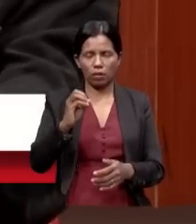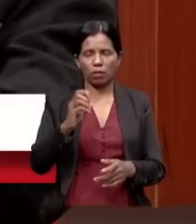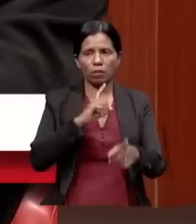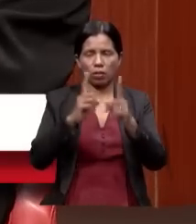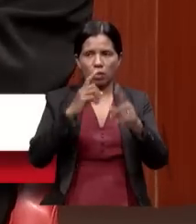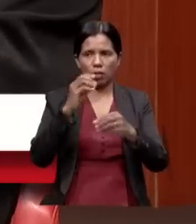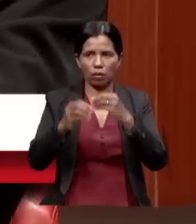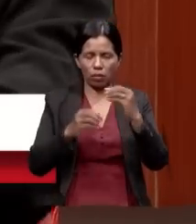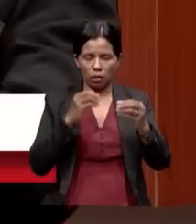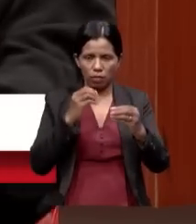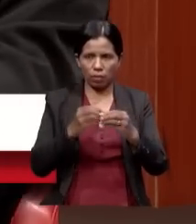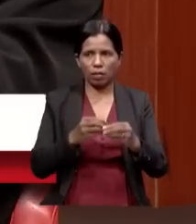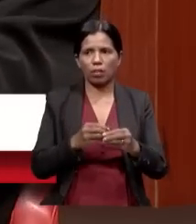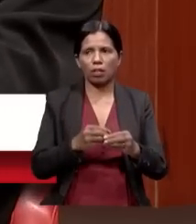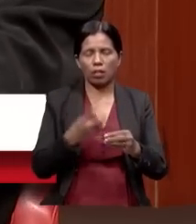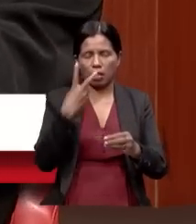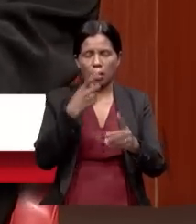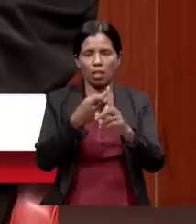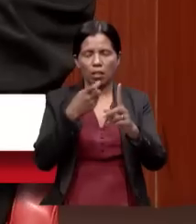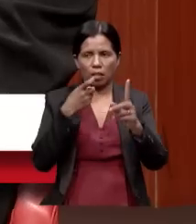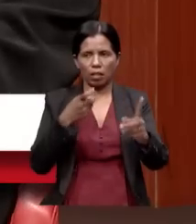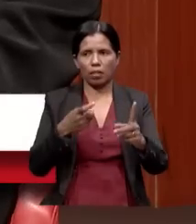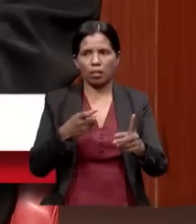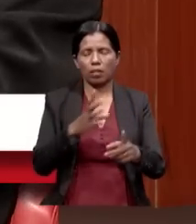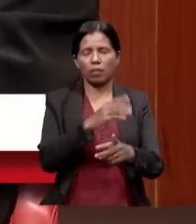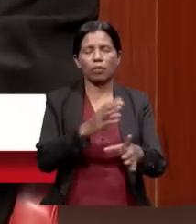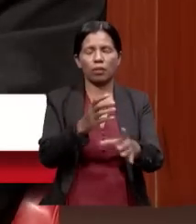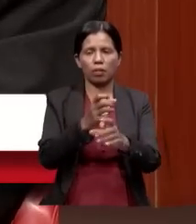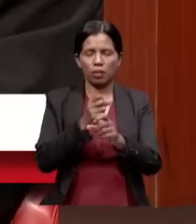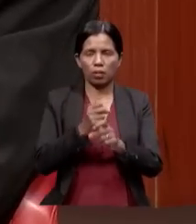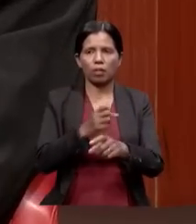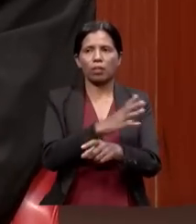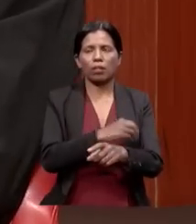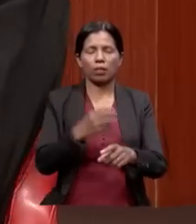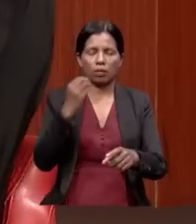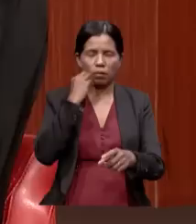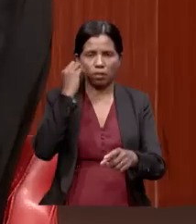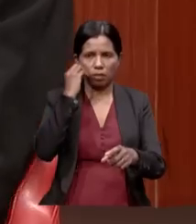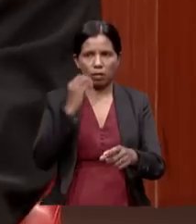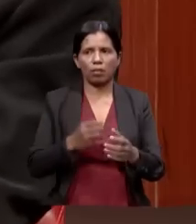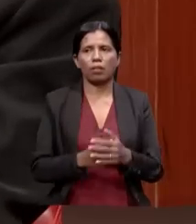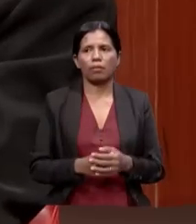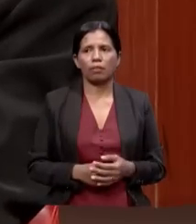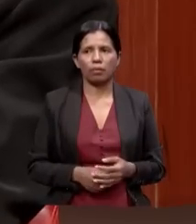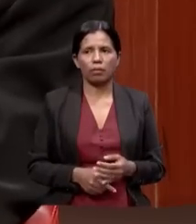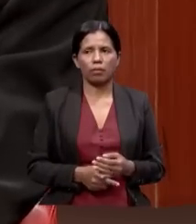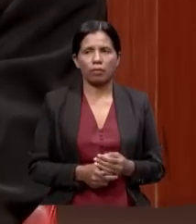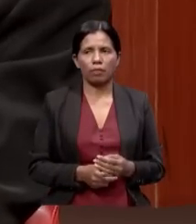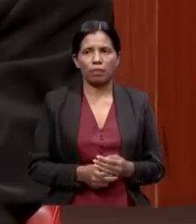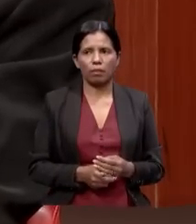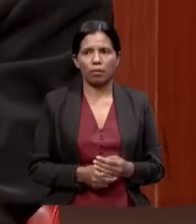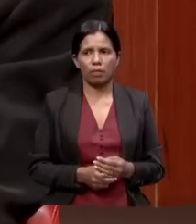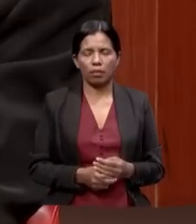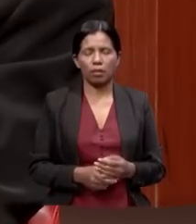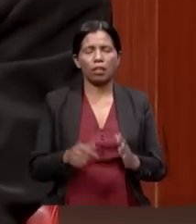terminologia acadêmica, a lei fosse boa, tida residência, domicílio, blá blá, até se mais. E